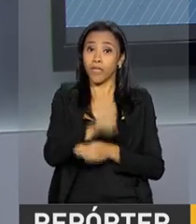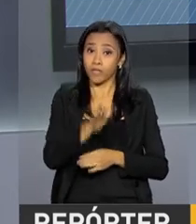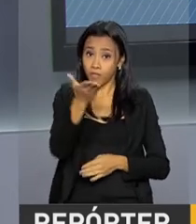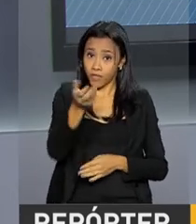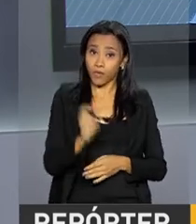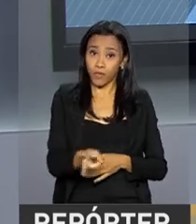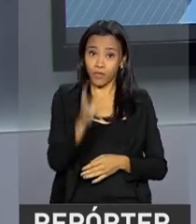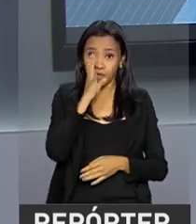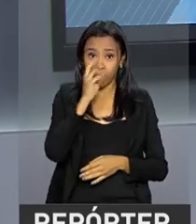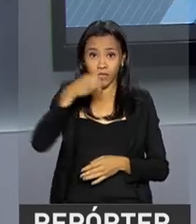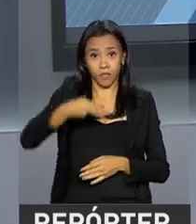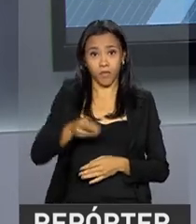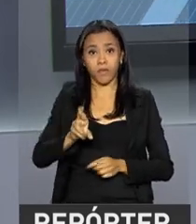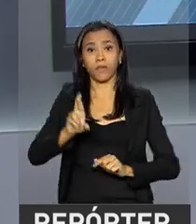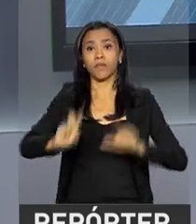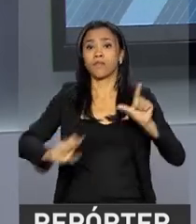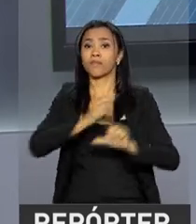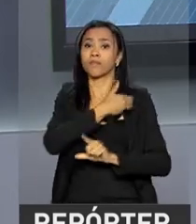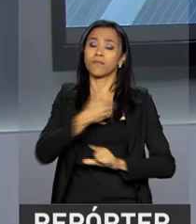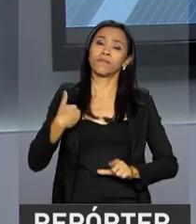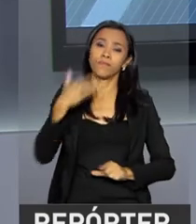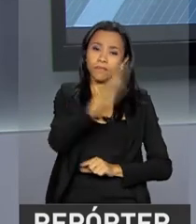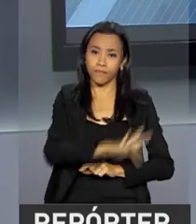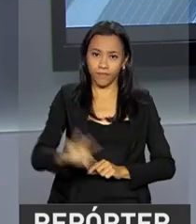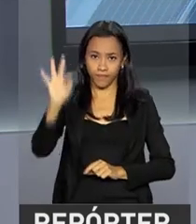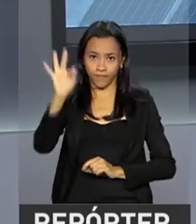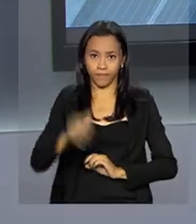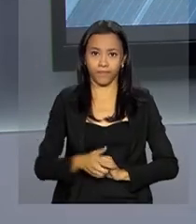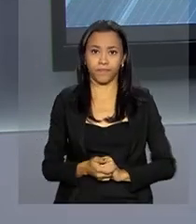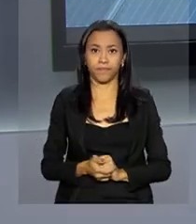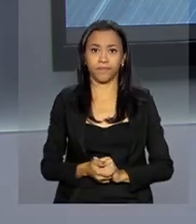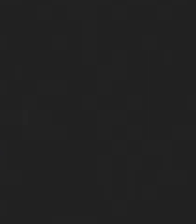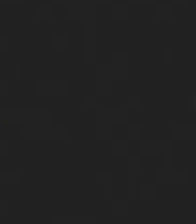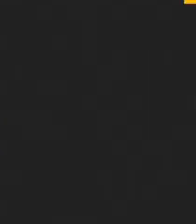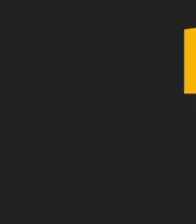tarde pra você continue aqui na nbr a tv do governo federal